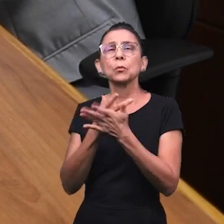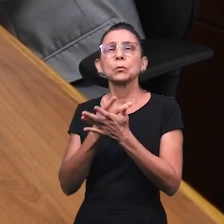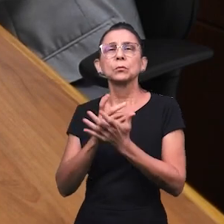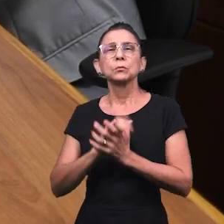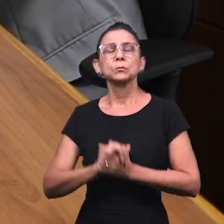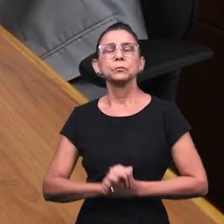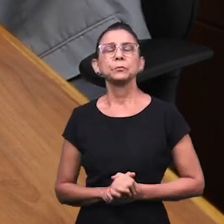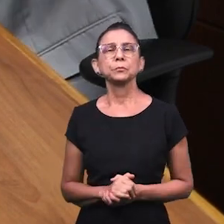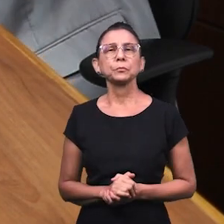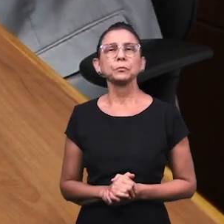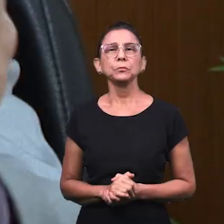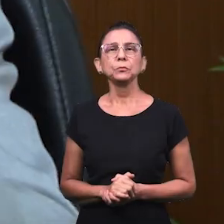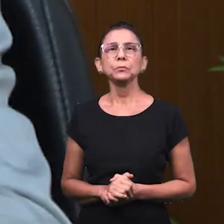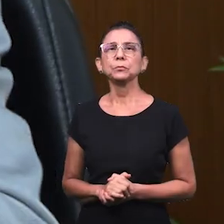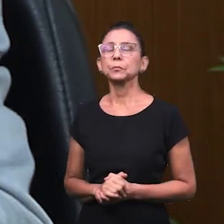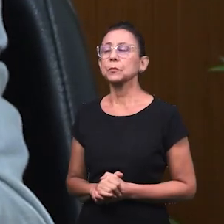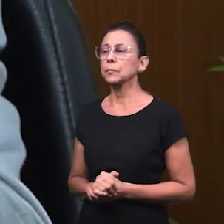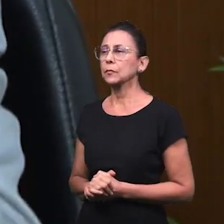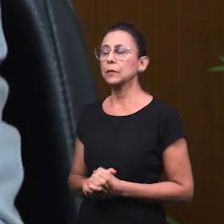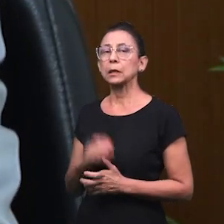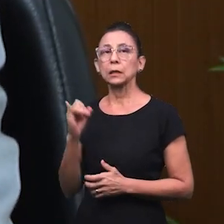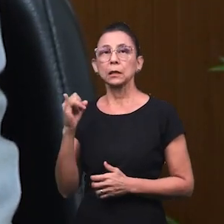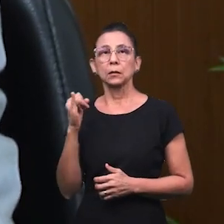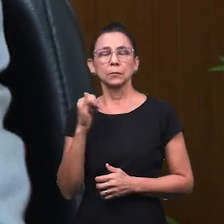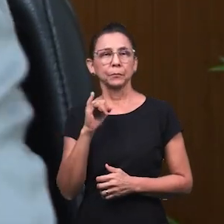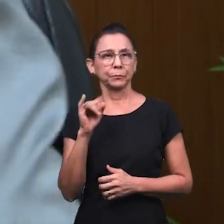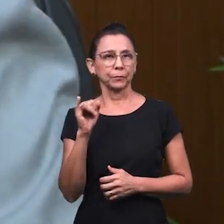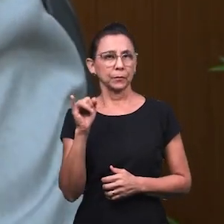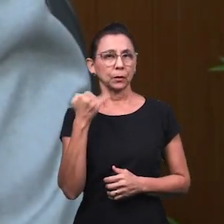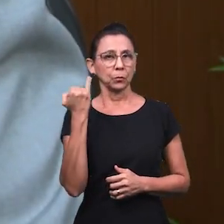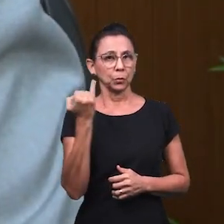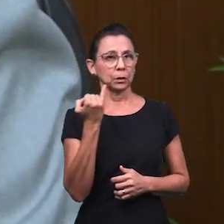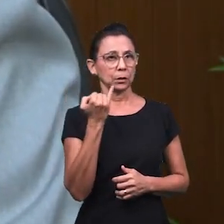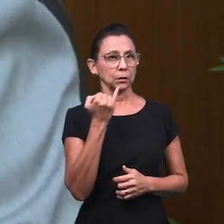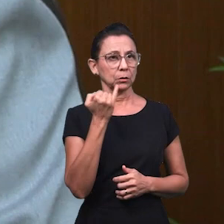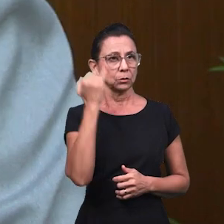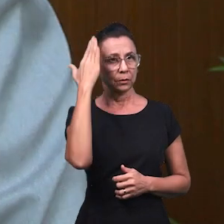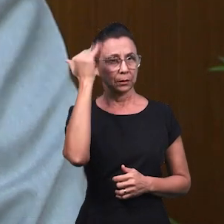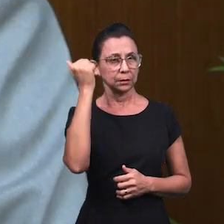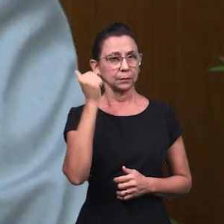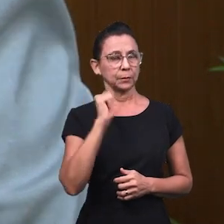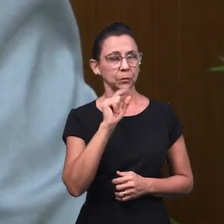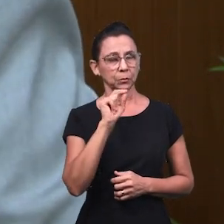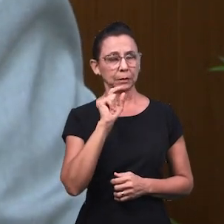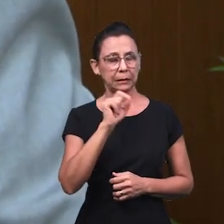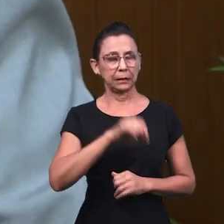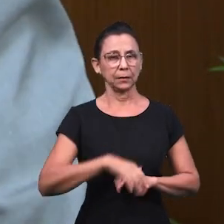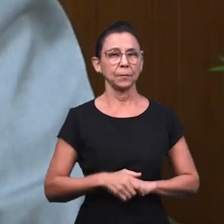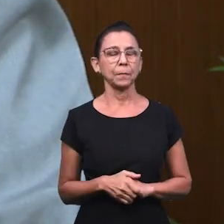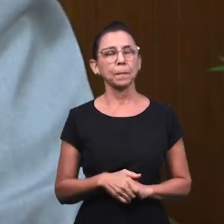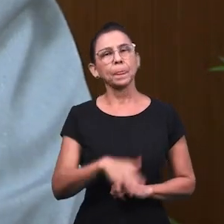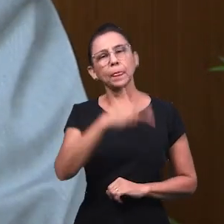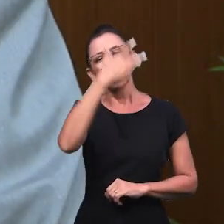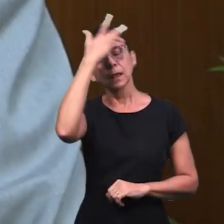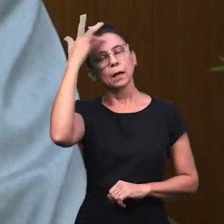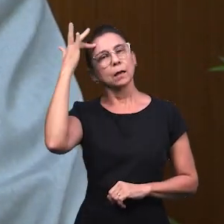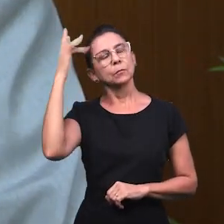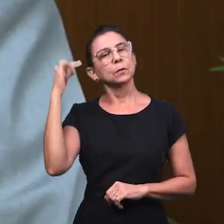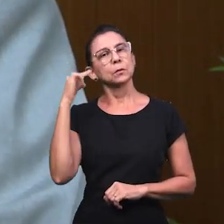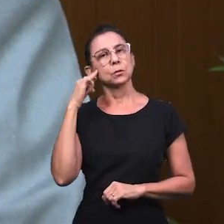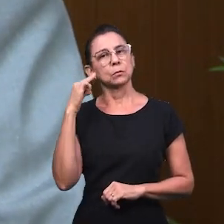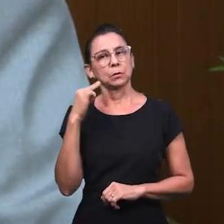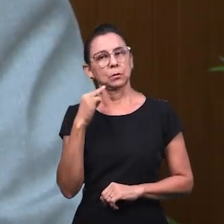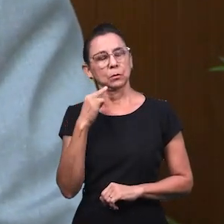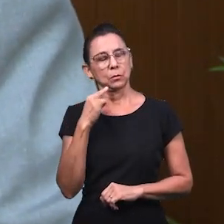Muito bem. É importante você saber, deixa eu falar para essa câmera aqui, é importante você saber que a pessoa surda, né,